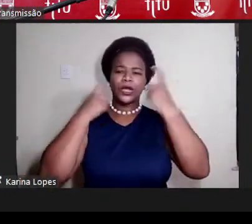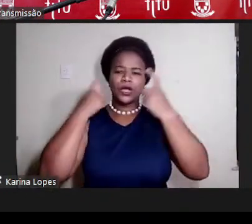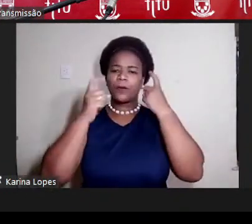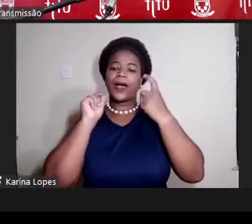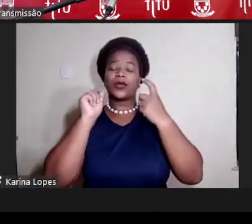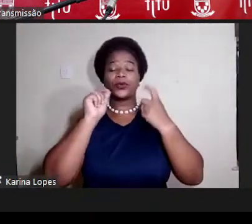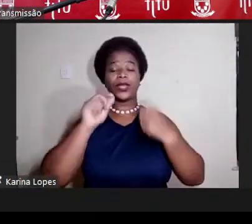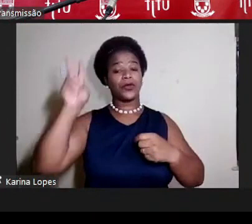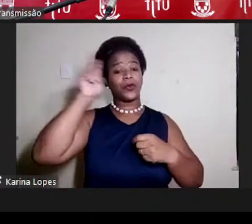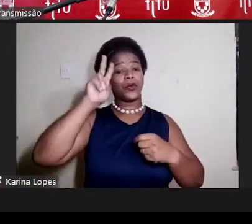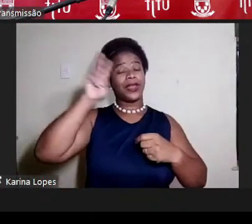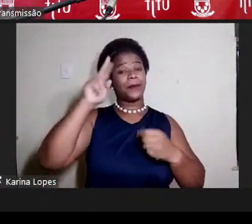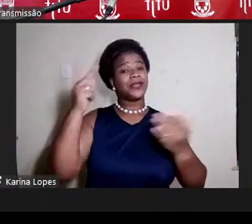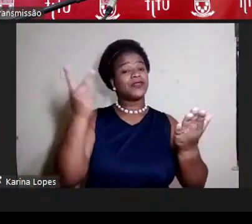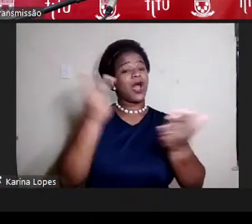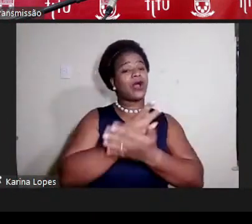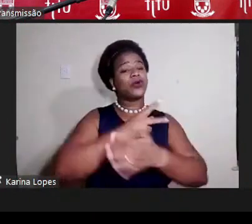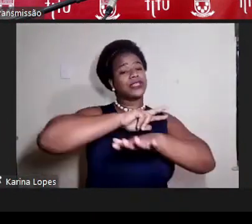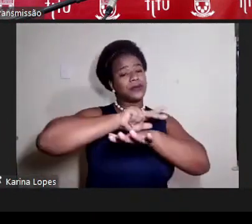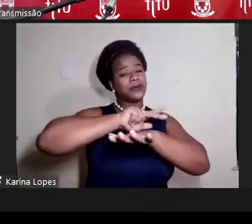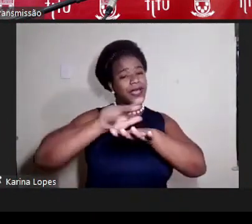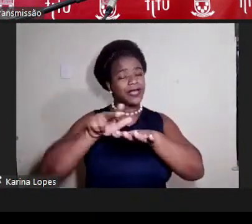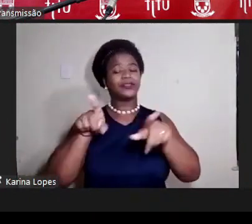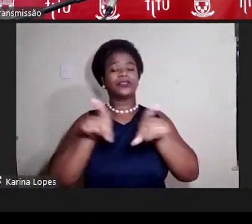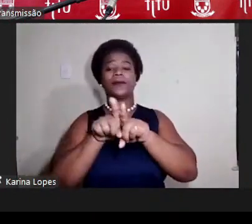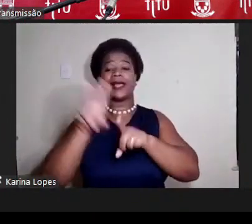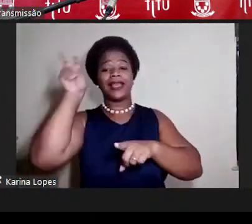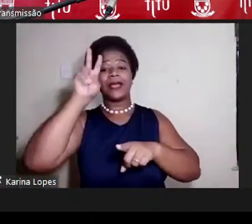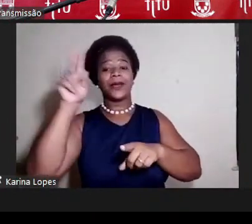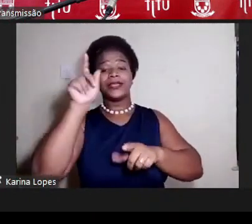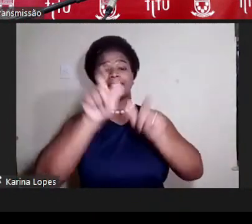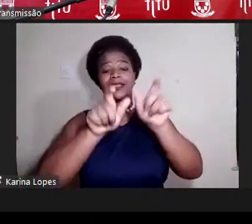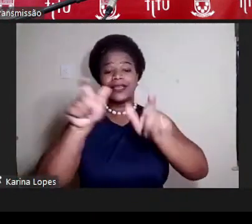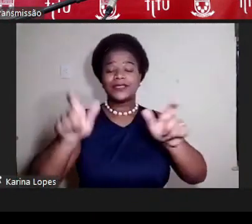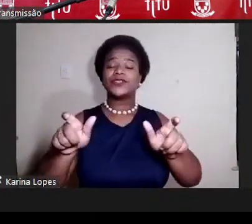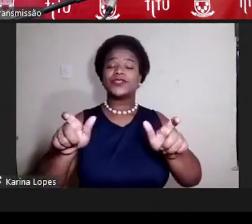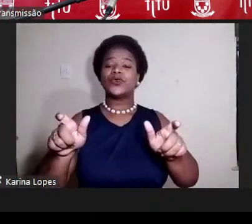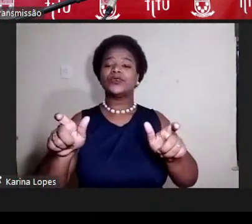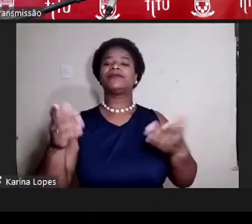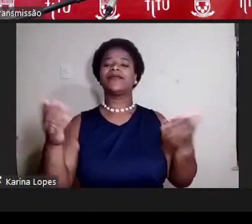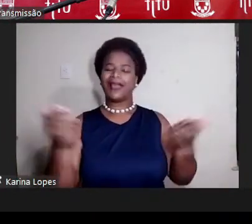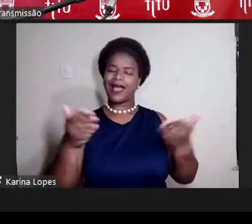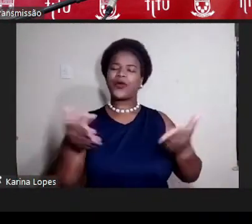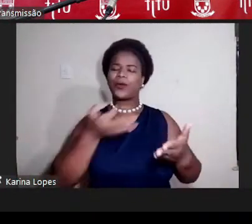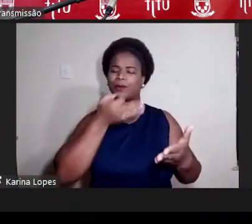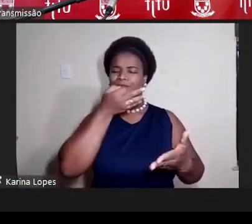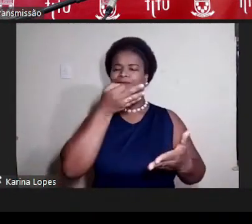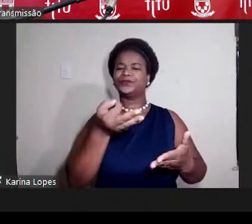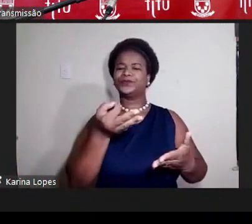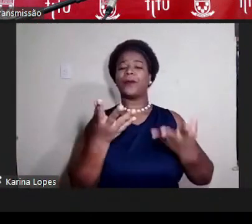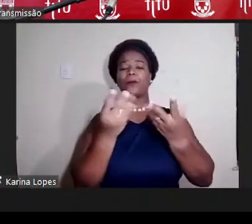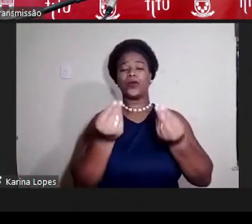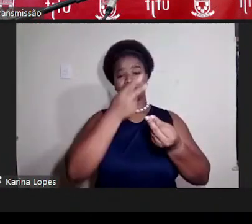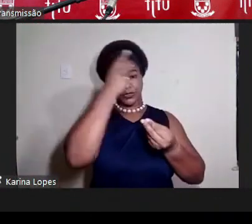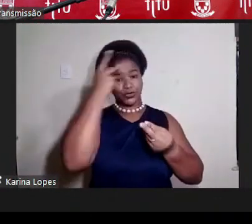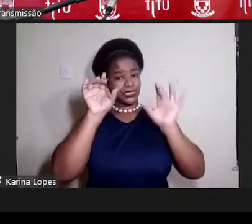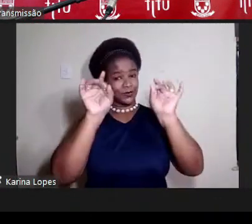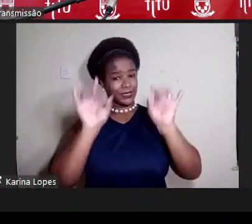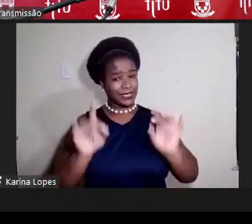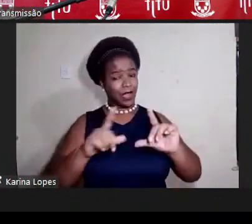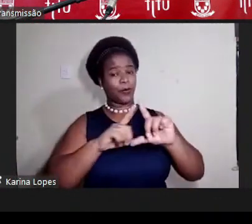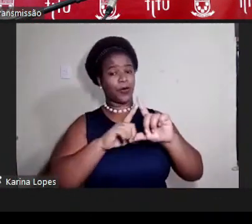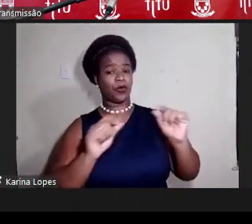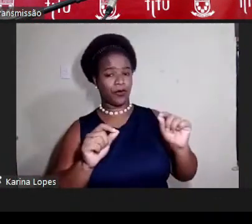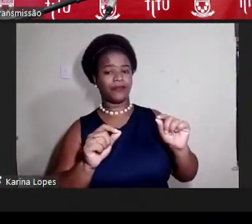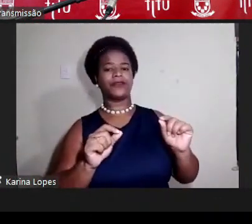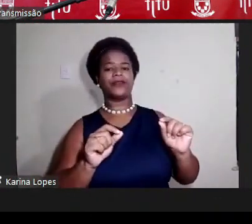dos fatos e das pessoas, fiz citações a pessoas muito caras na nossa universidade e que talvez não tenham